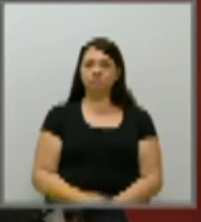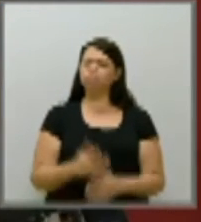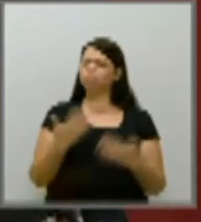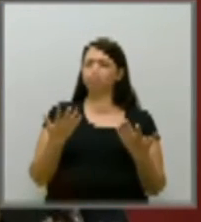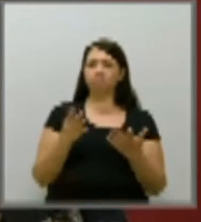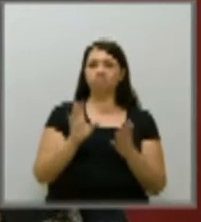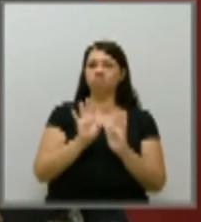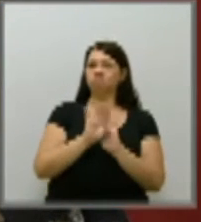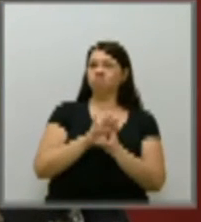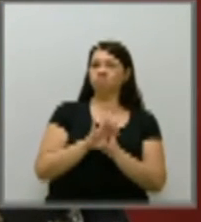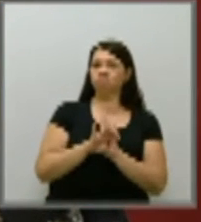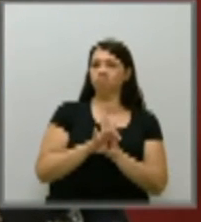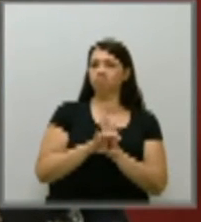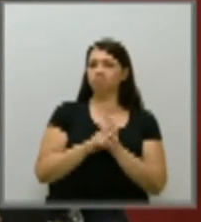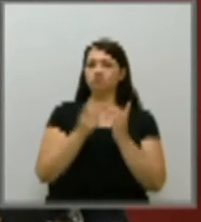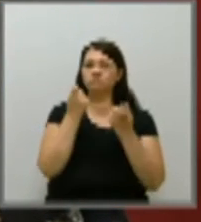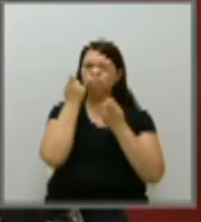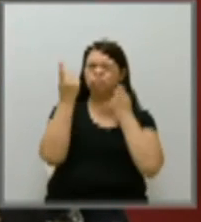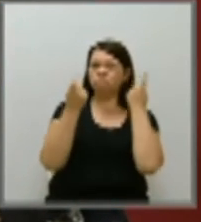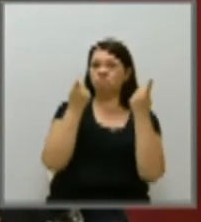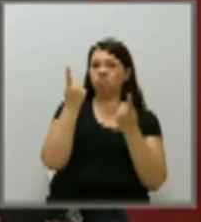concepção de